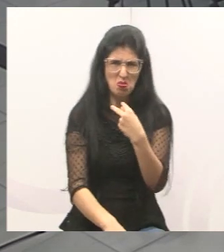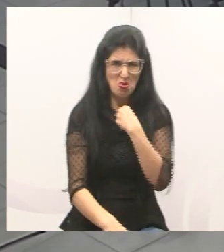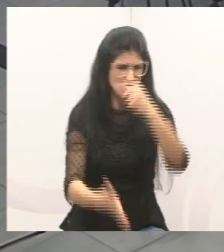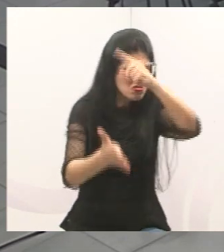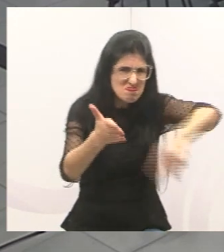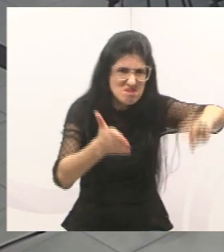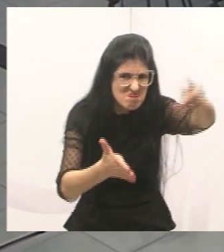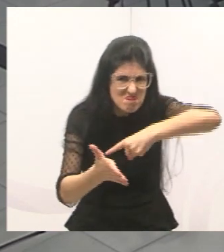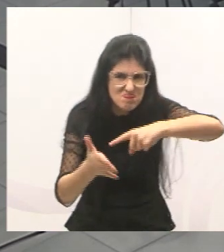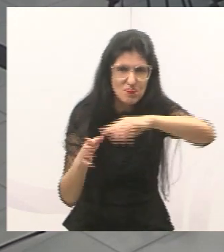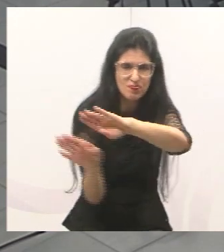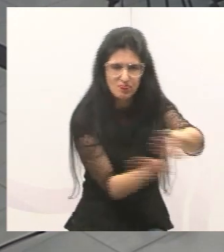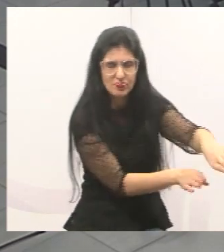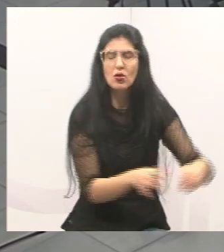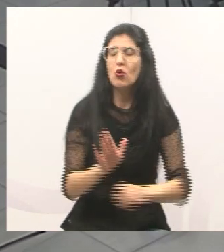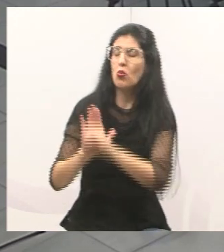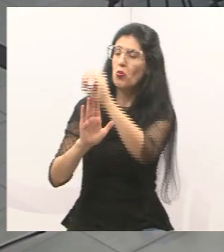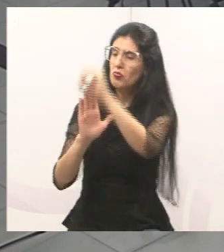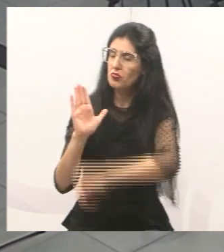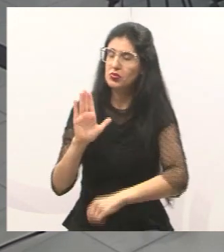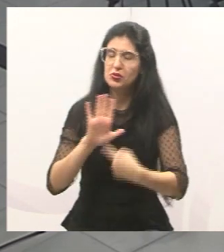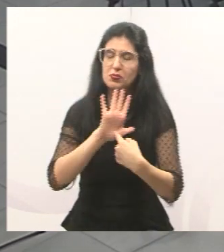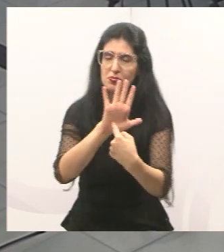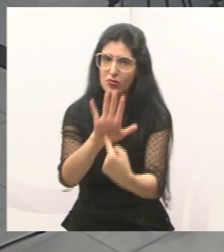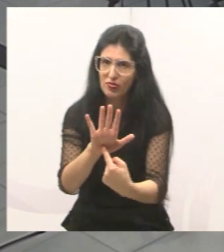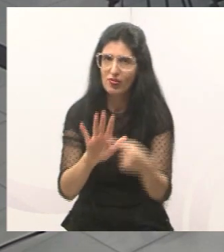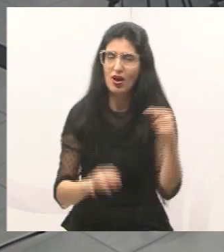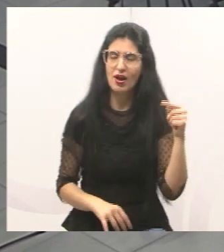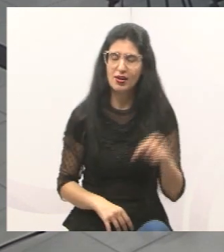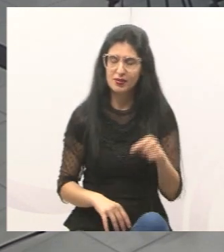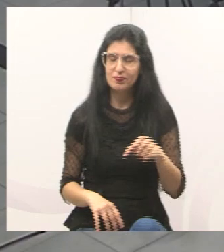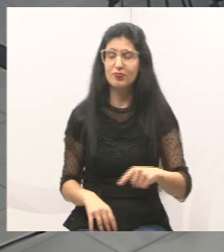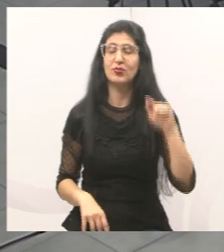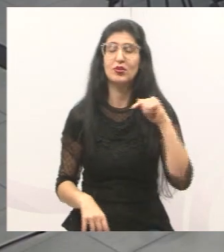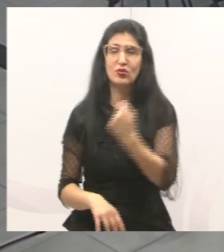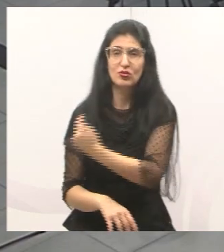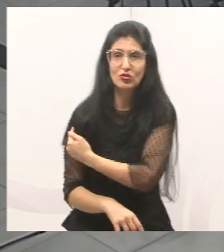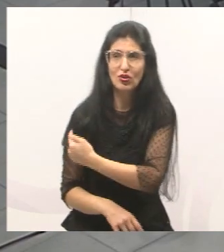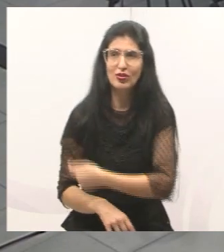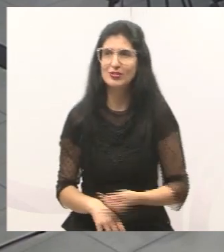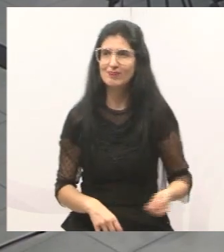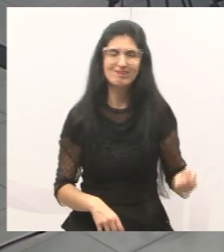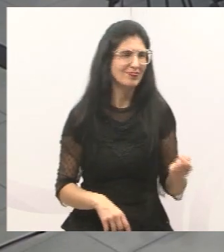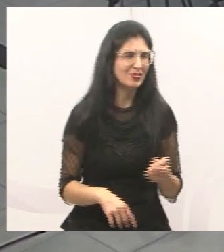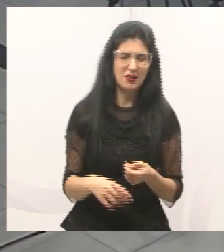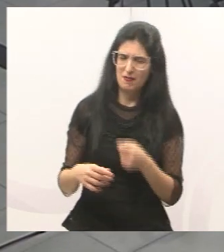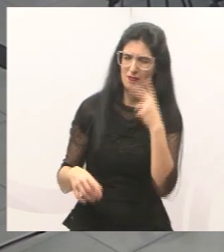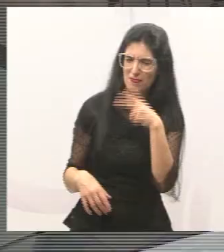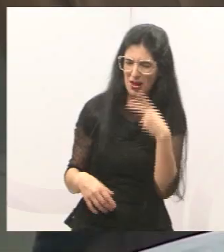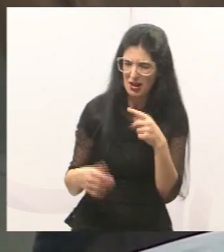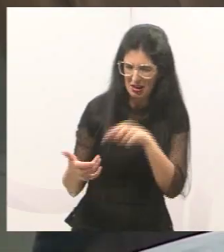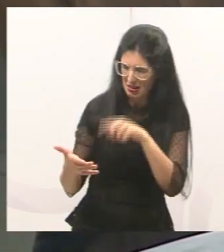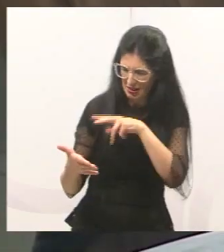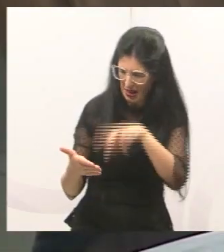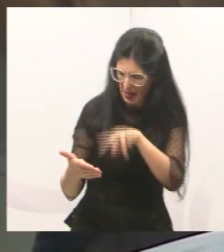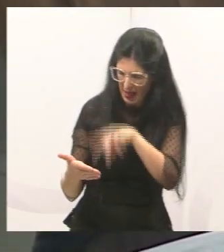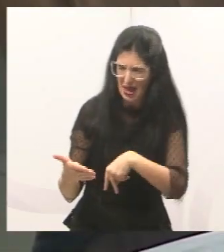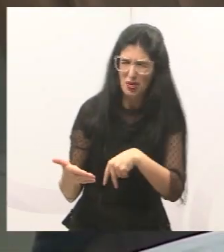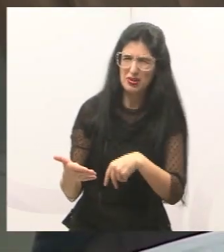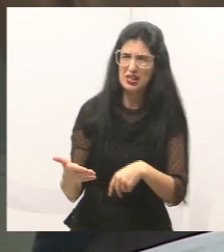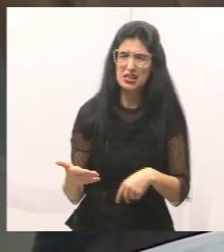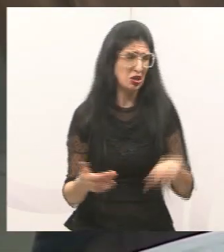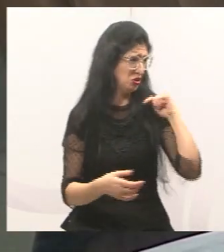no ofício apresentado aí, ele fala que a gente não tem a capacidade de analisar um documento, mas ao mesmo tempo